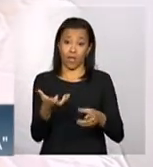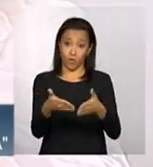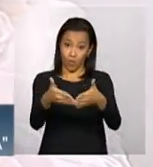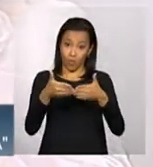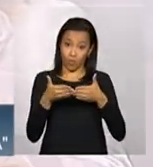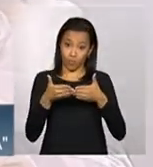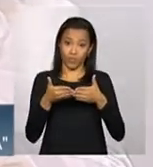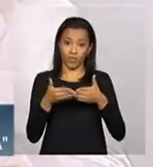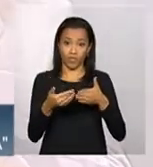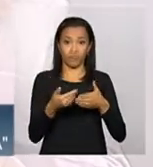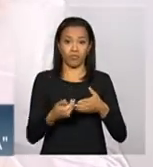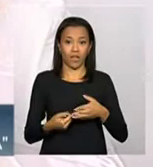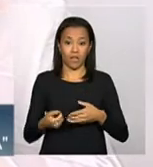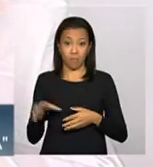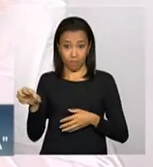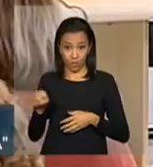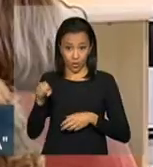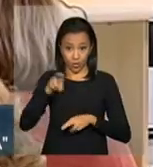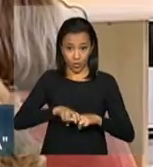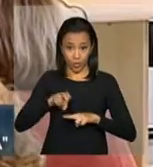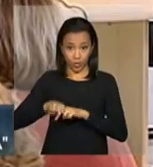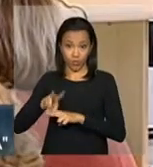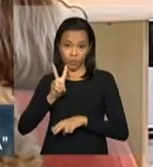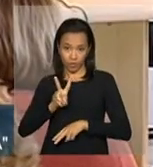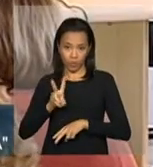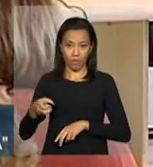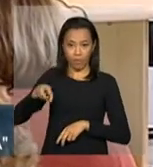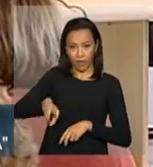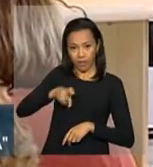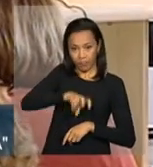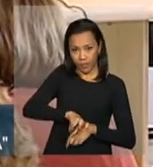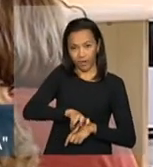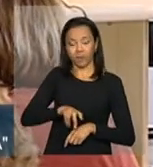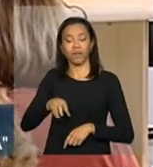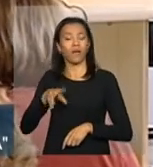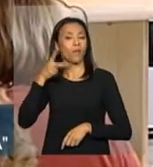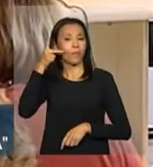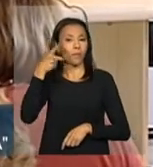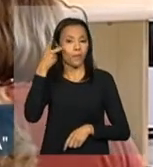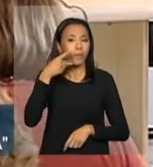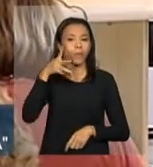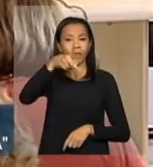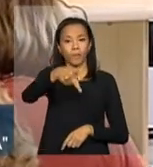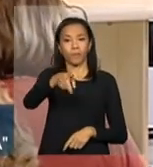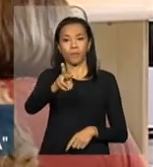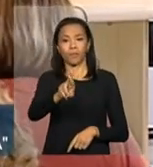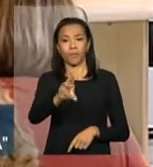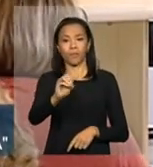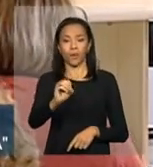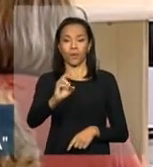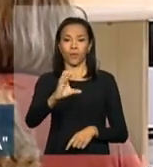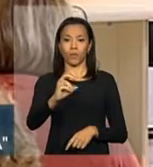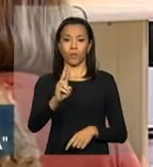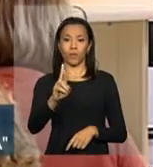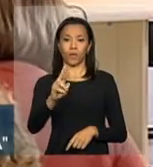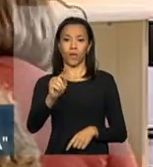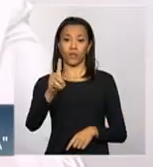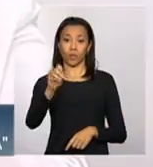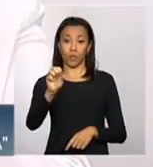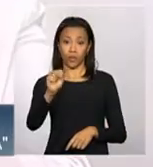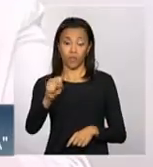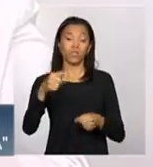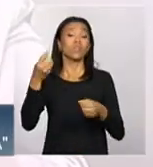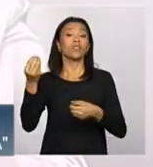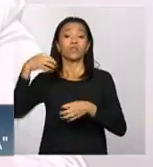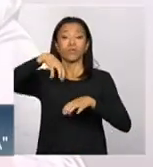duas cadeiras que eu pedi para buscar, as duas procuradoras do Senado e da Câmara Federal, a